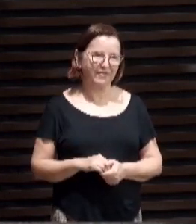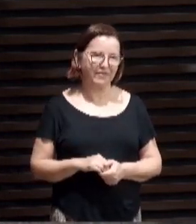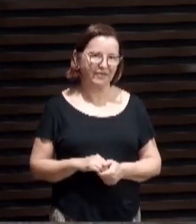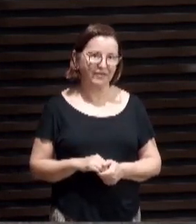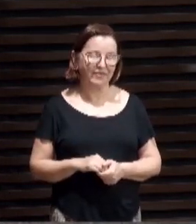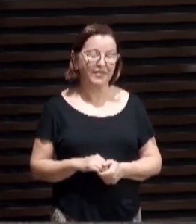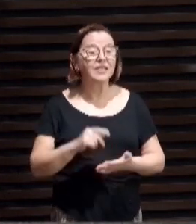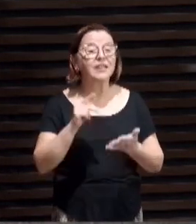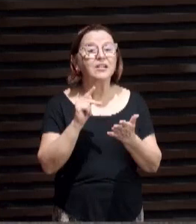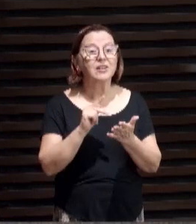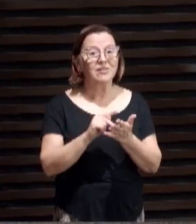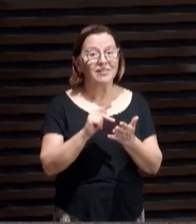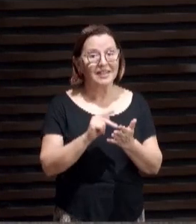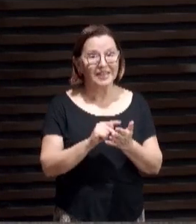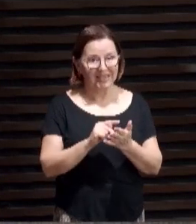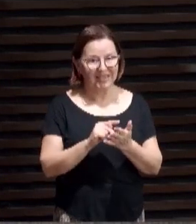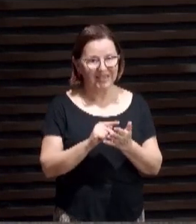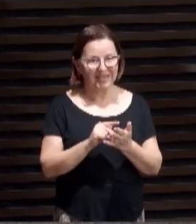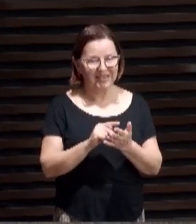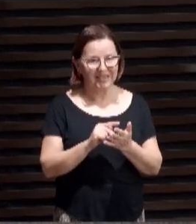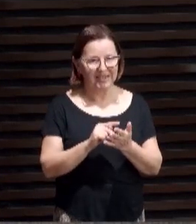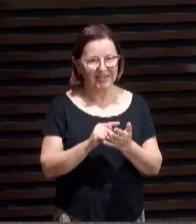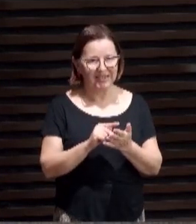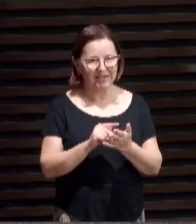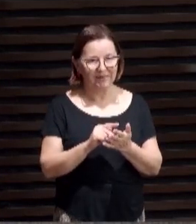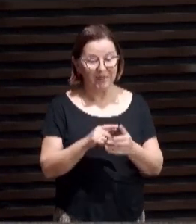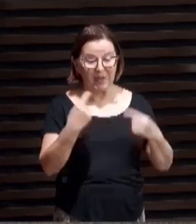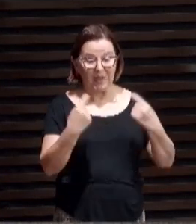E a verdade, ela ofende a mentira.